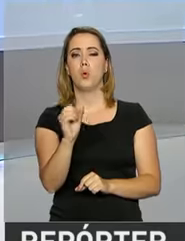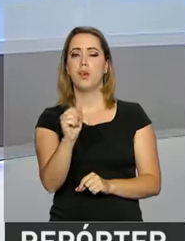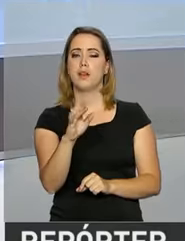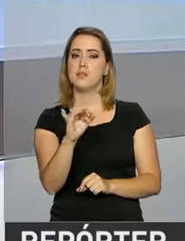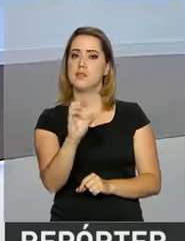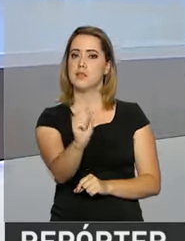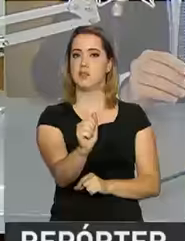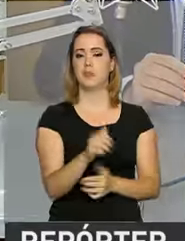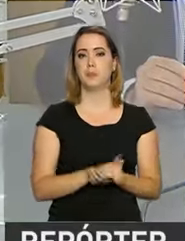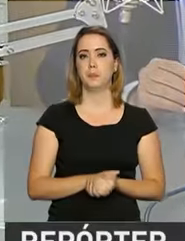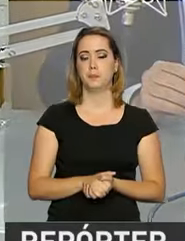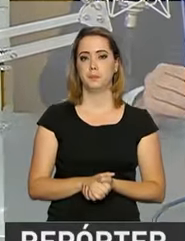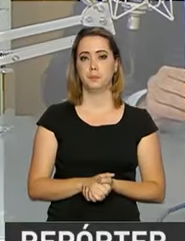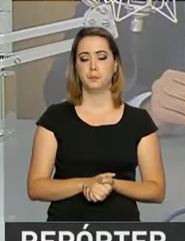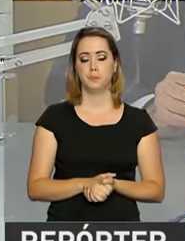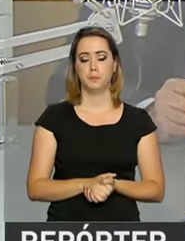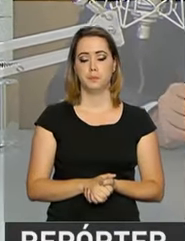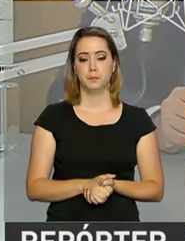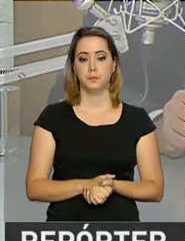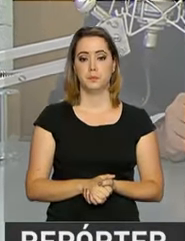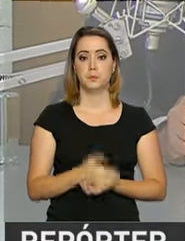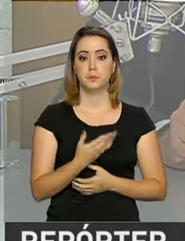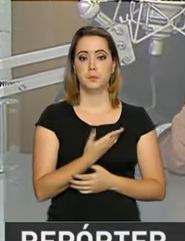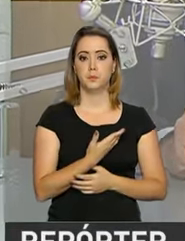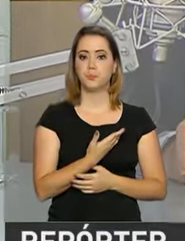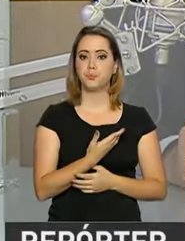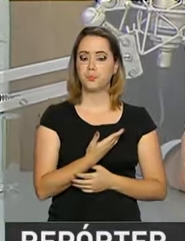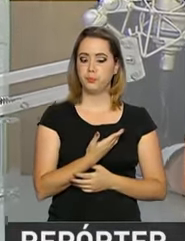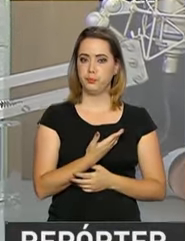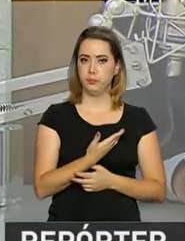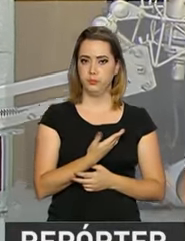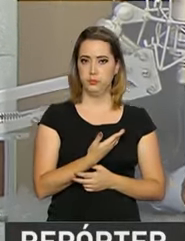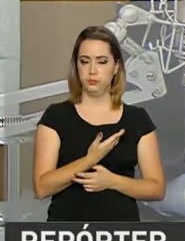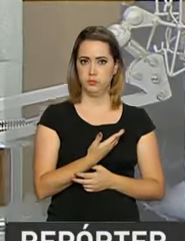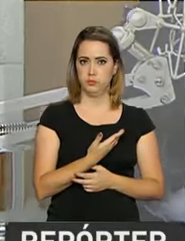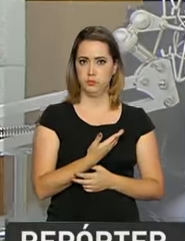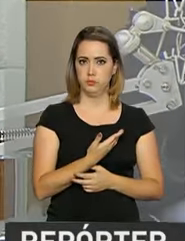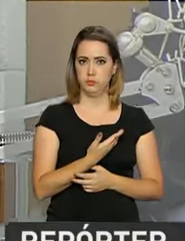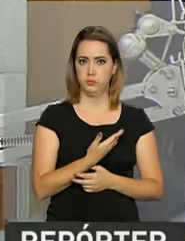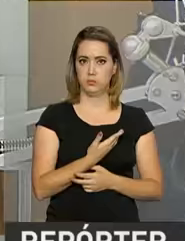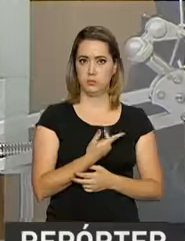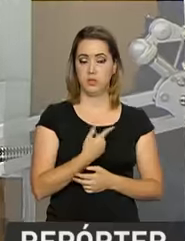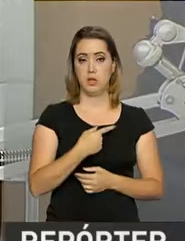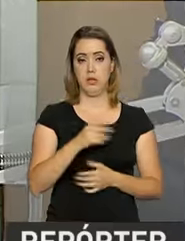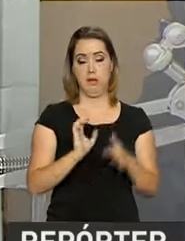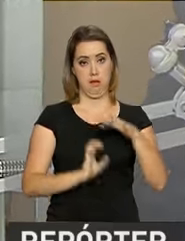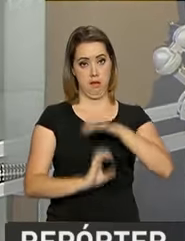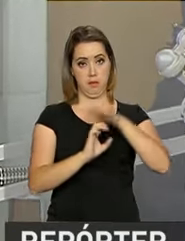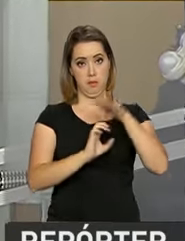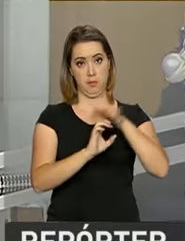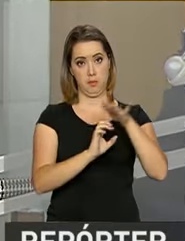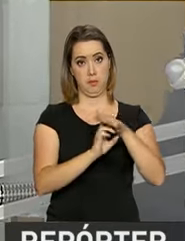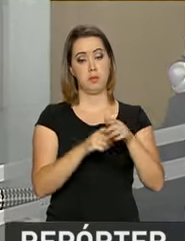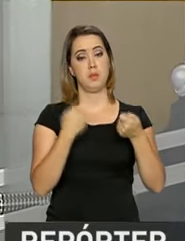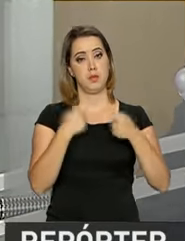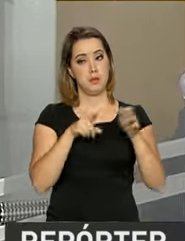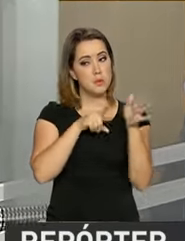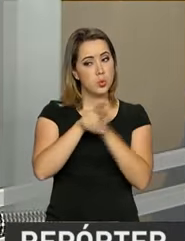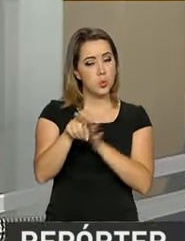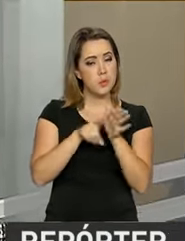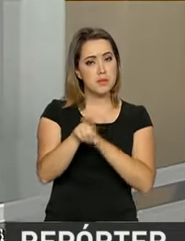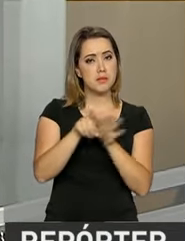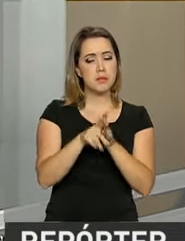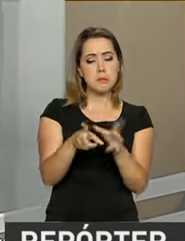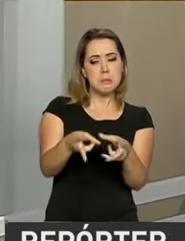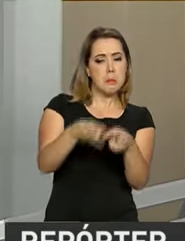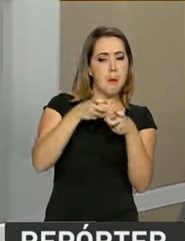entrevista só a empresa ir lá e pedir o dinheiro ela tem que passar por um trabalho de consultoria que o sebrai vai fazer um